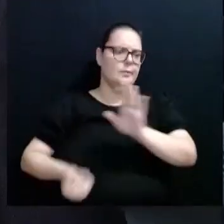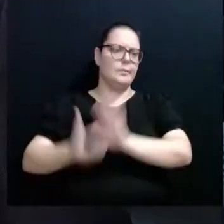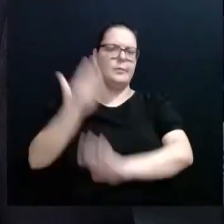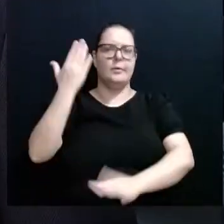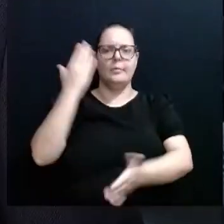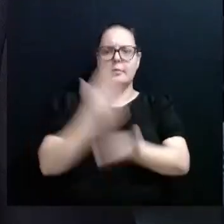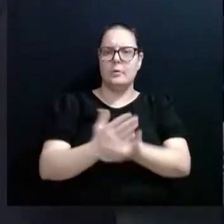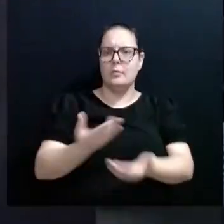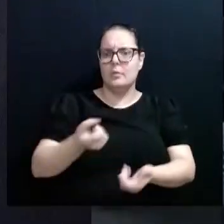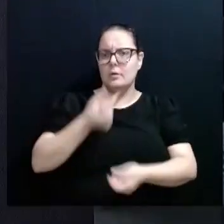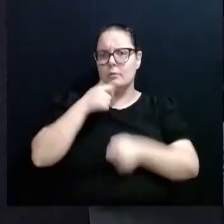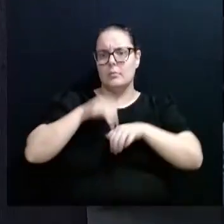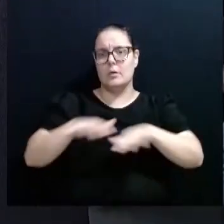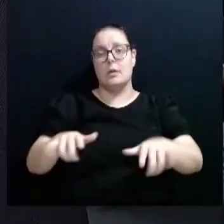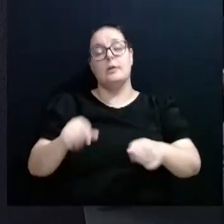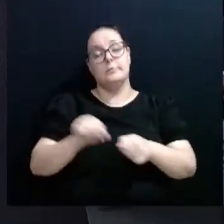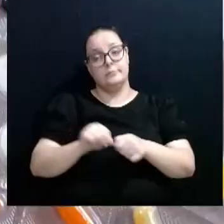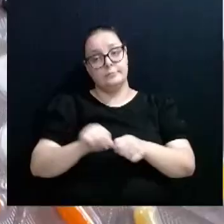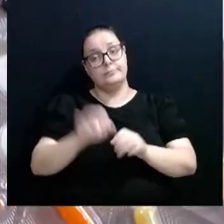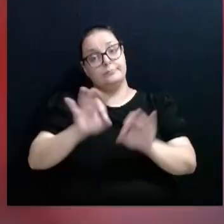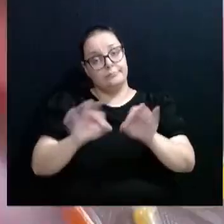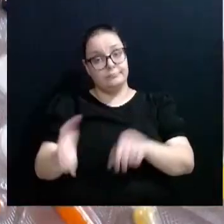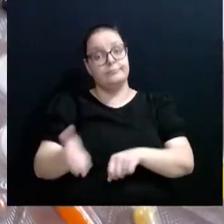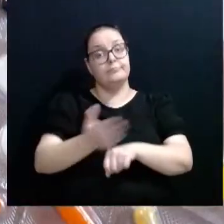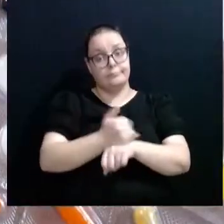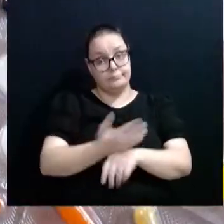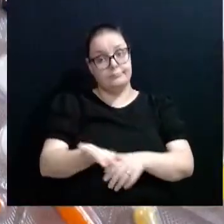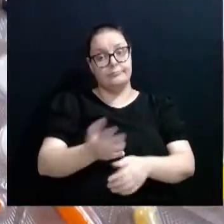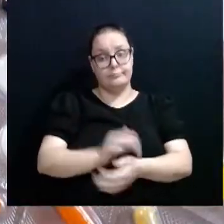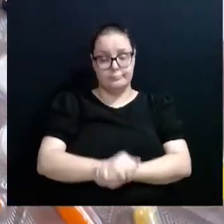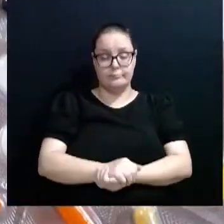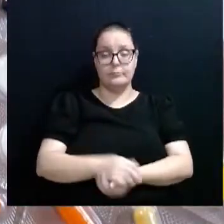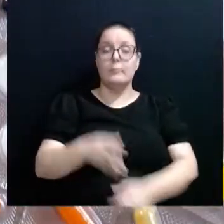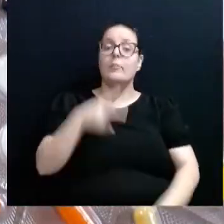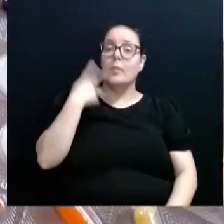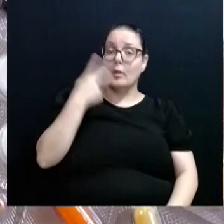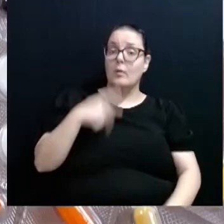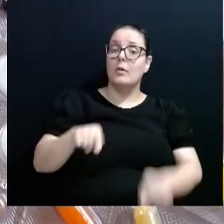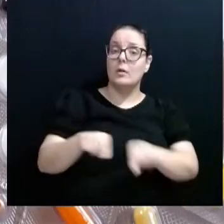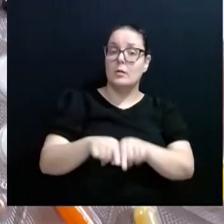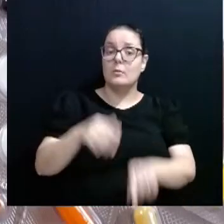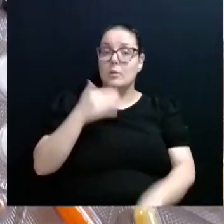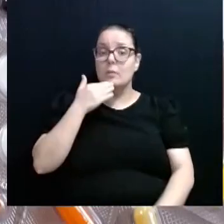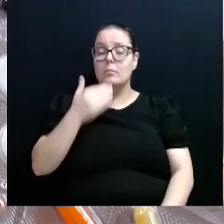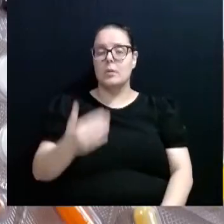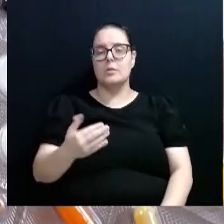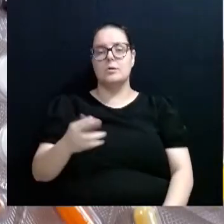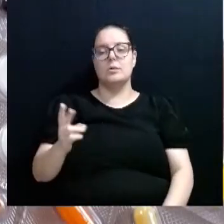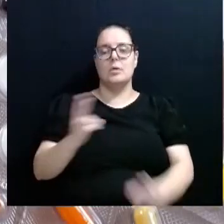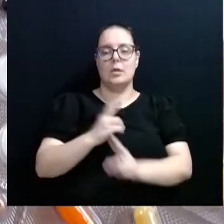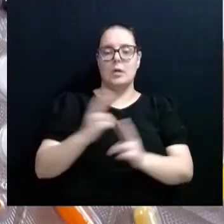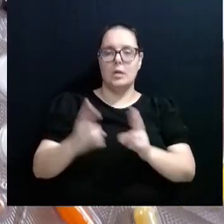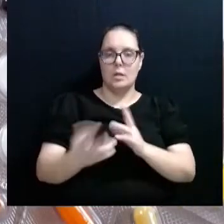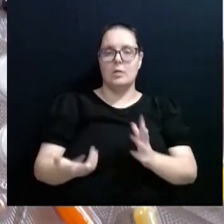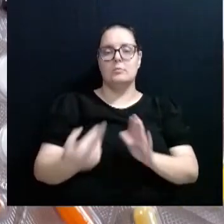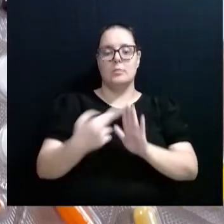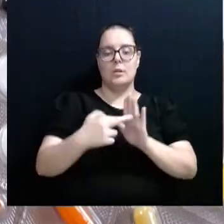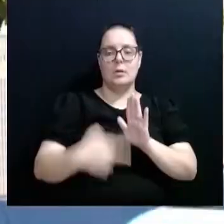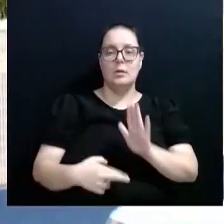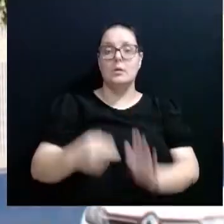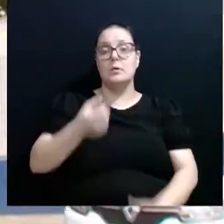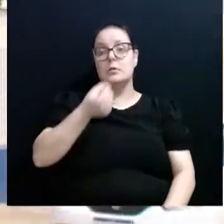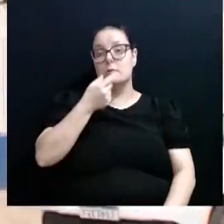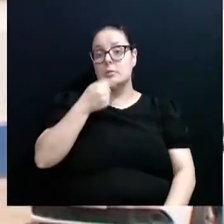devia ter sido feito um planejamento prévio. O vereador também solicita a relação atualizada dos medicamentos em